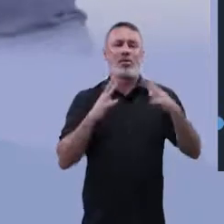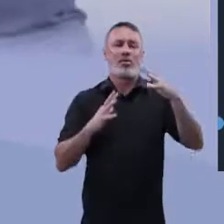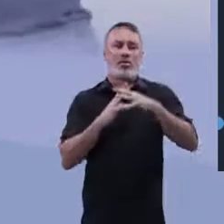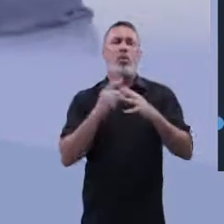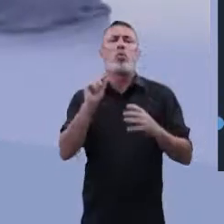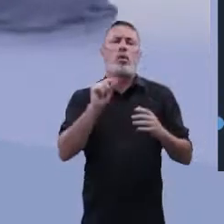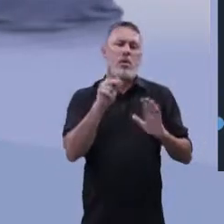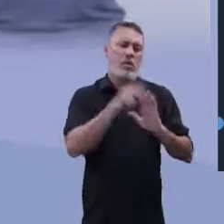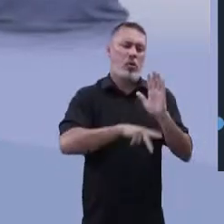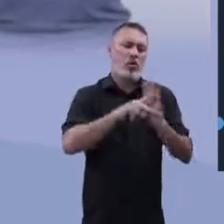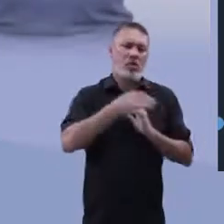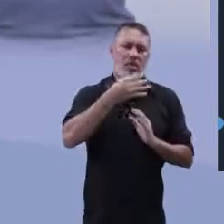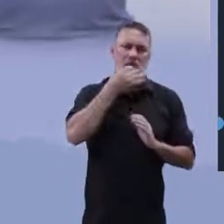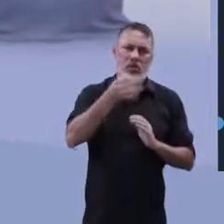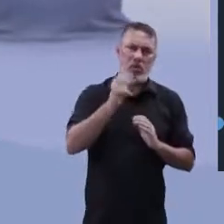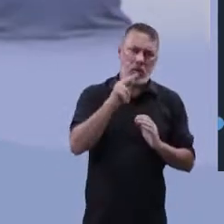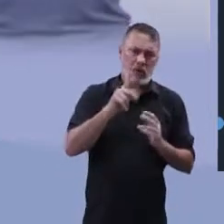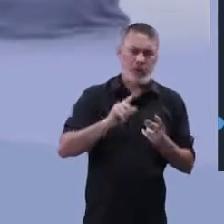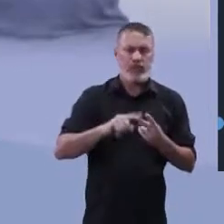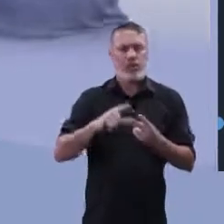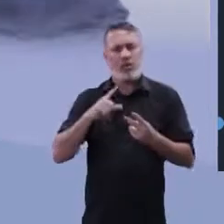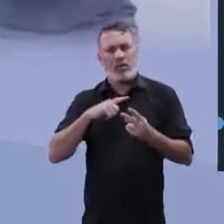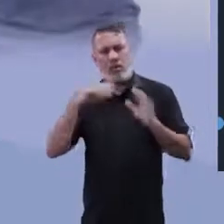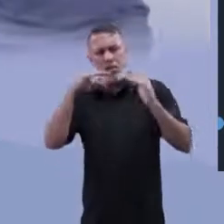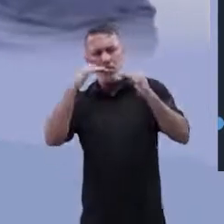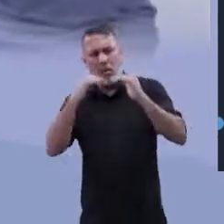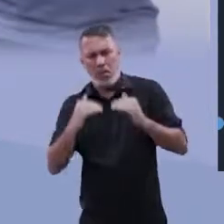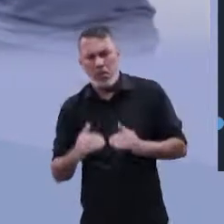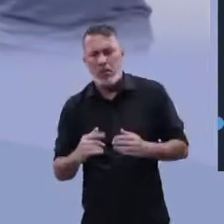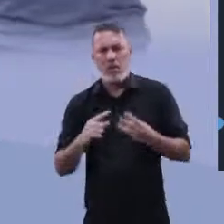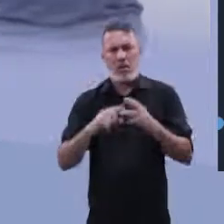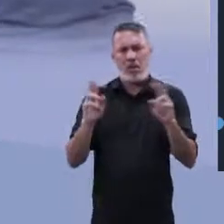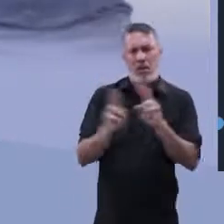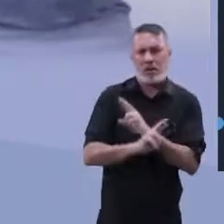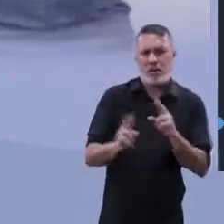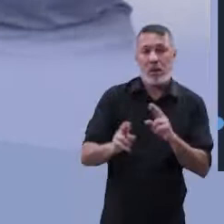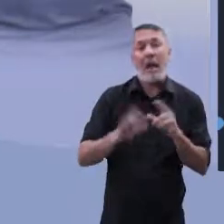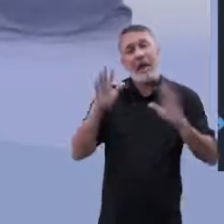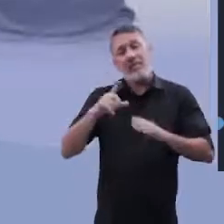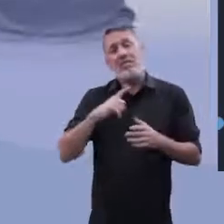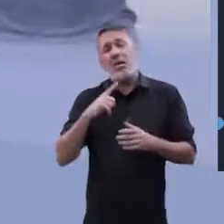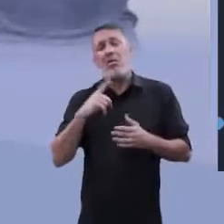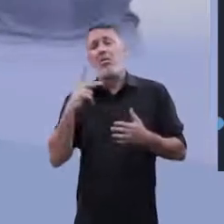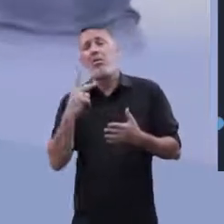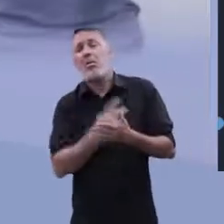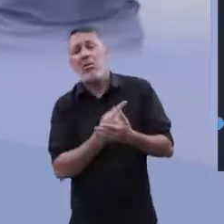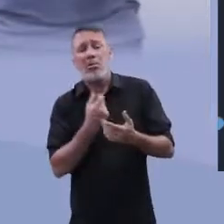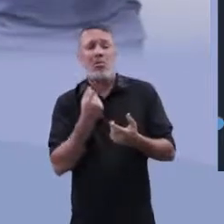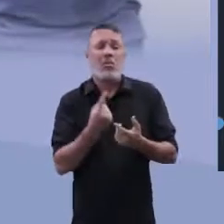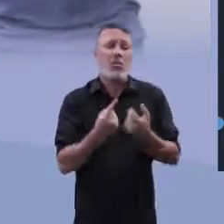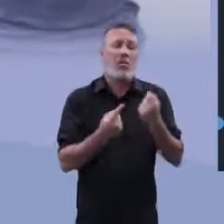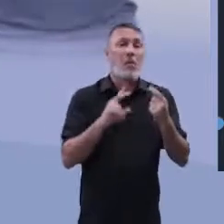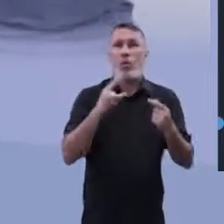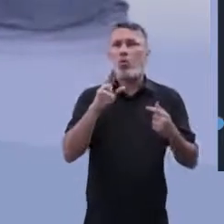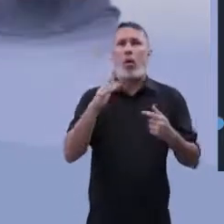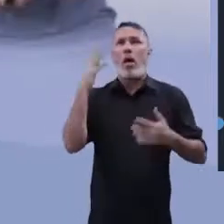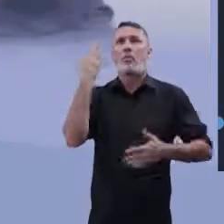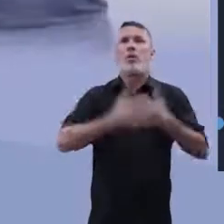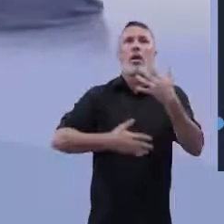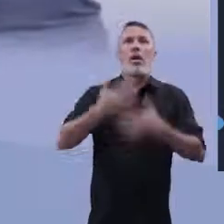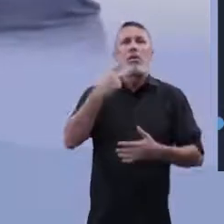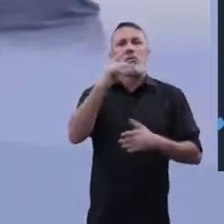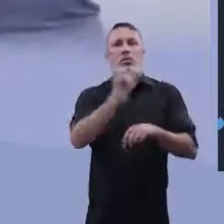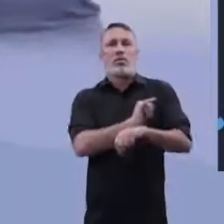texto, a redação ela vai apresentar as opiniões, os fatos, a redação ela pode conter alguns delizes, poucos delizes, mas não